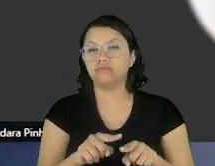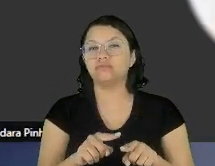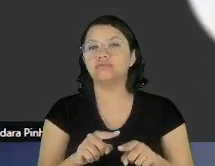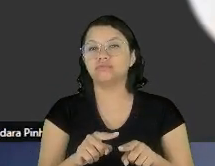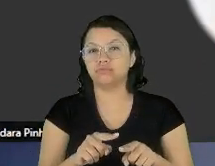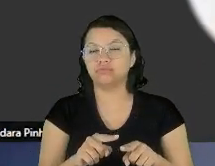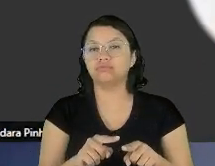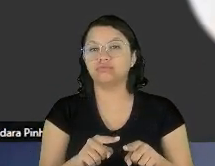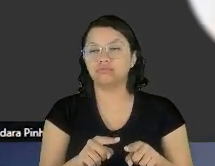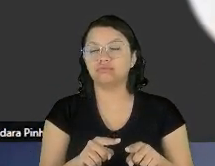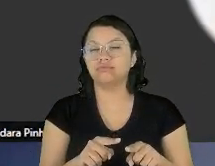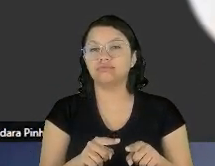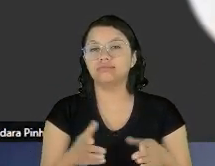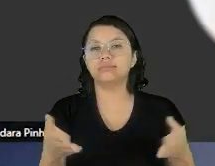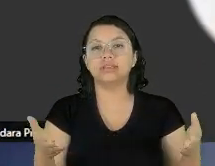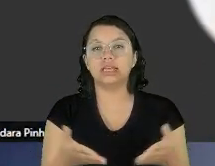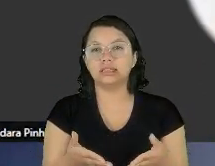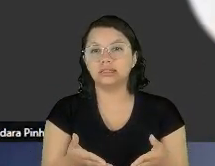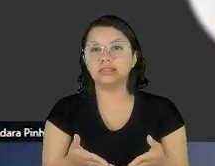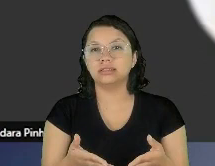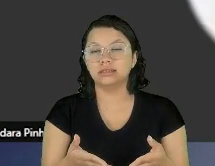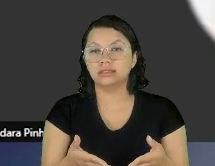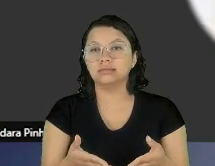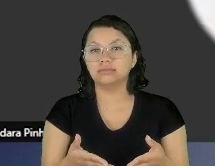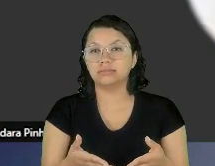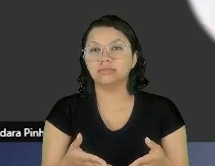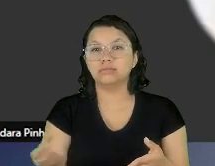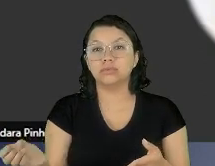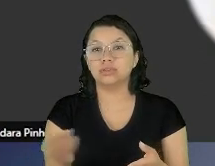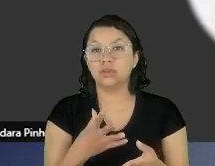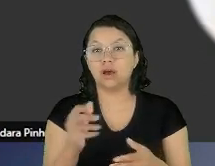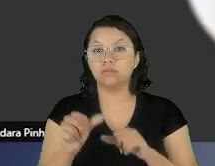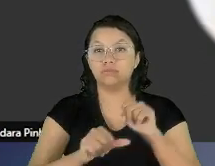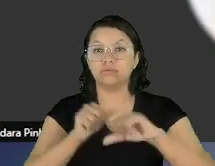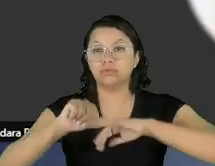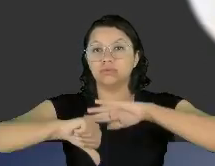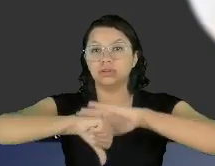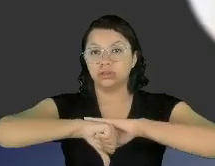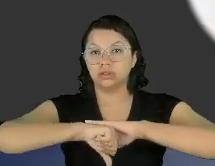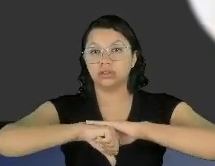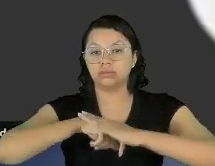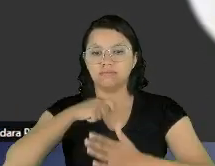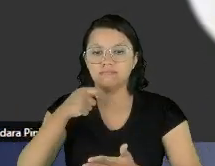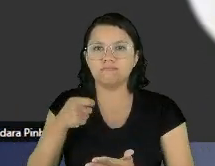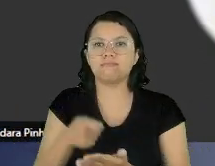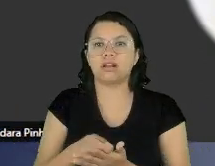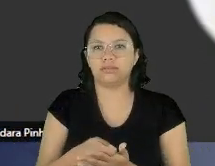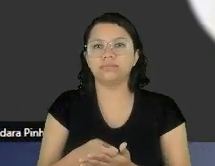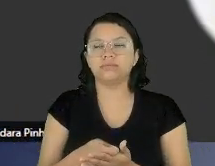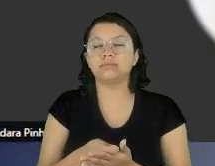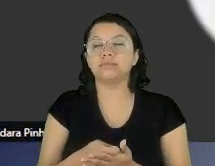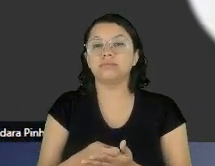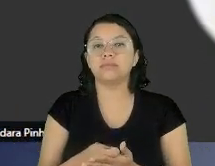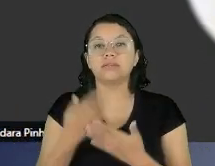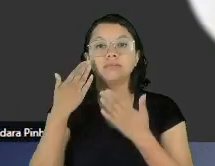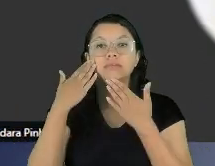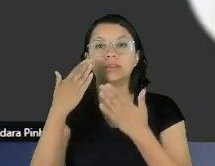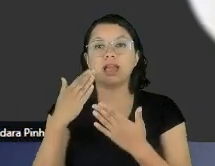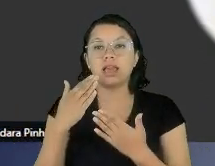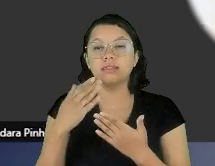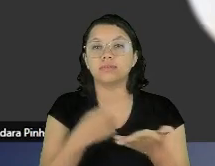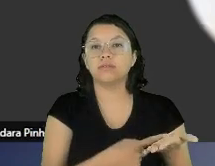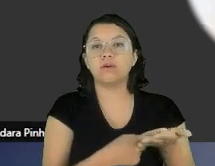desafios que essa recente criminalização nos impõe. Queria agradecer o convite da